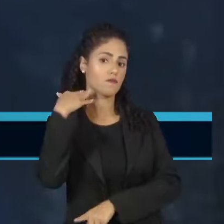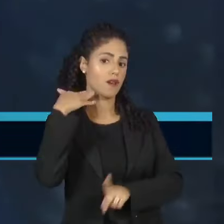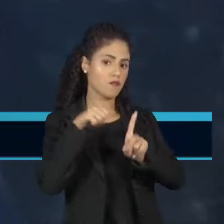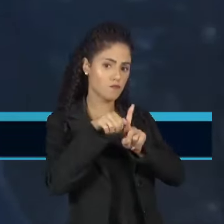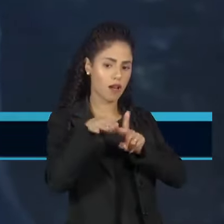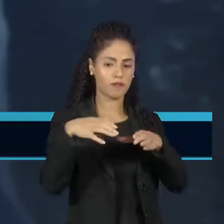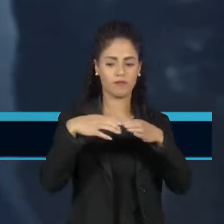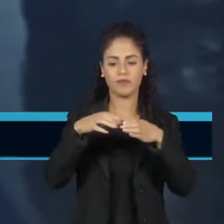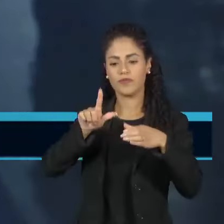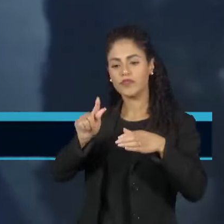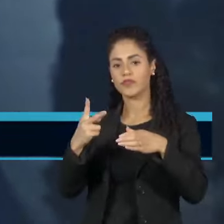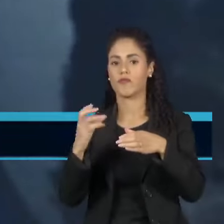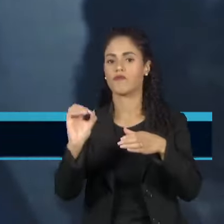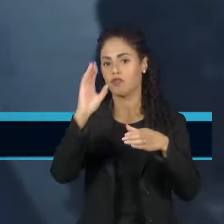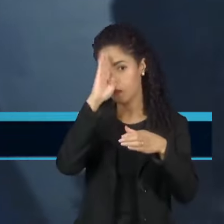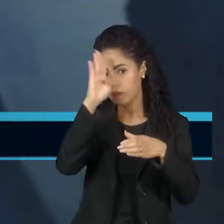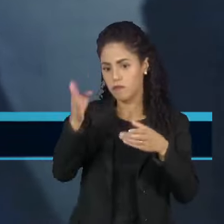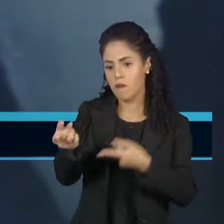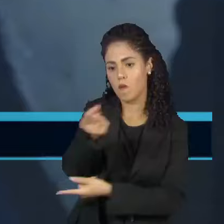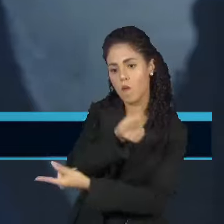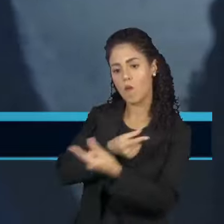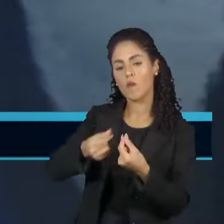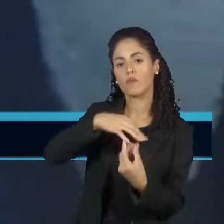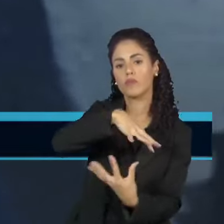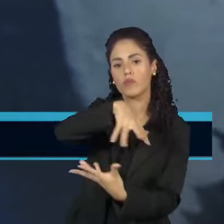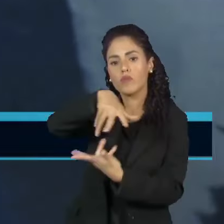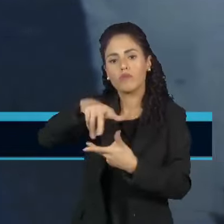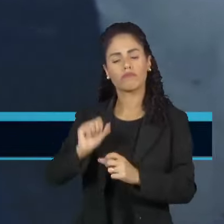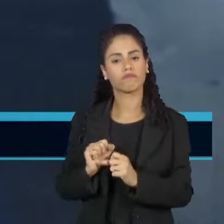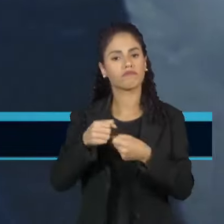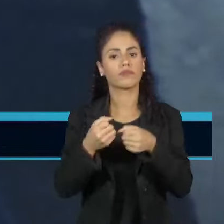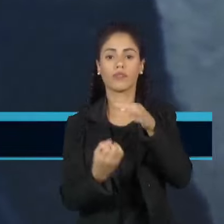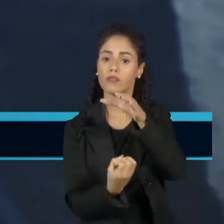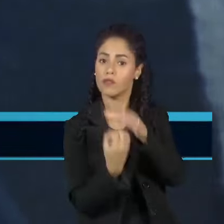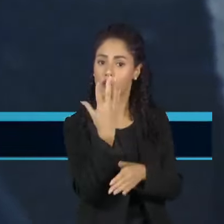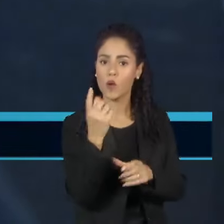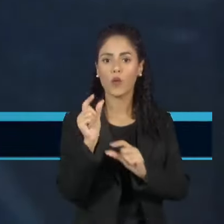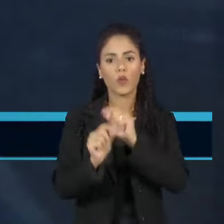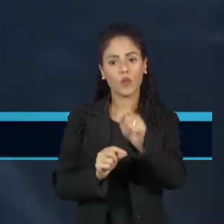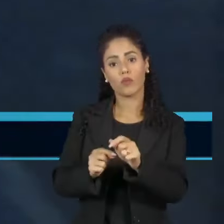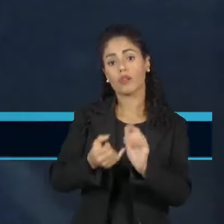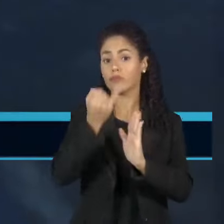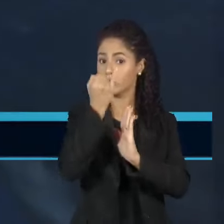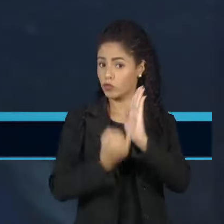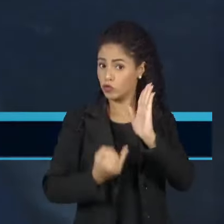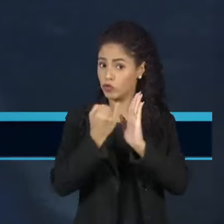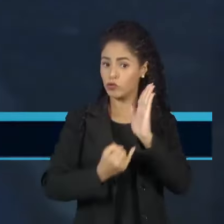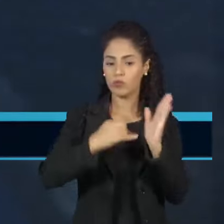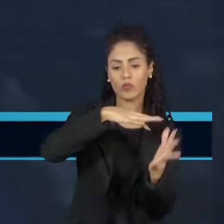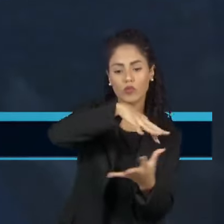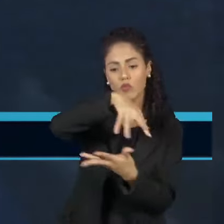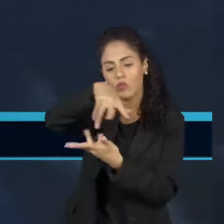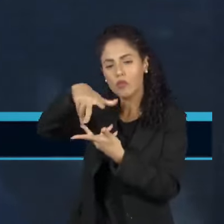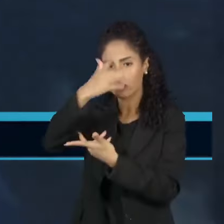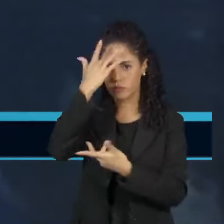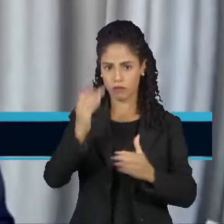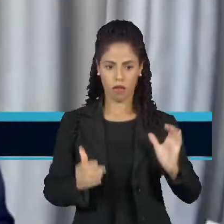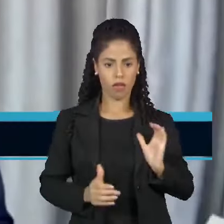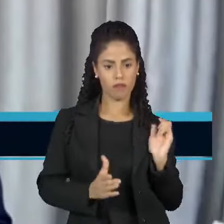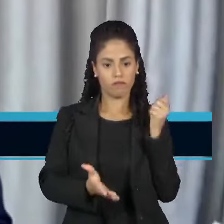o grupo das principais economias do mundo. Ele defendeu a criação de um tributo mundial para taxar os